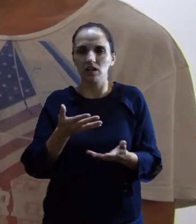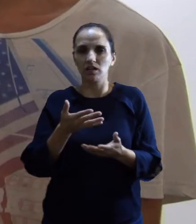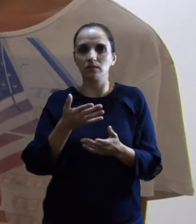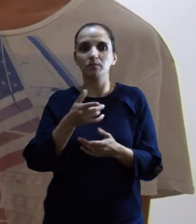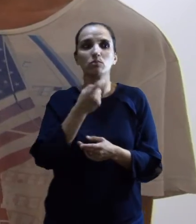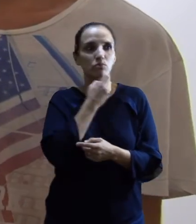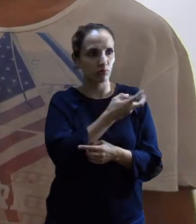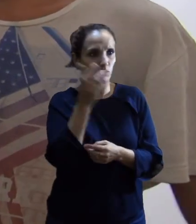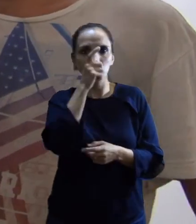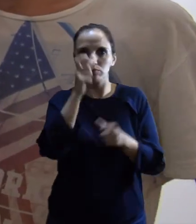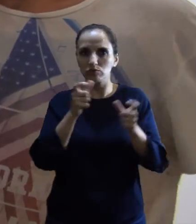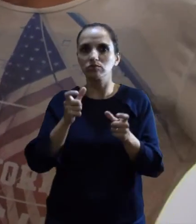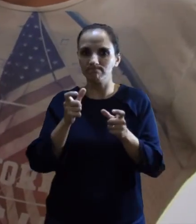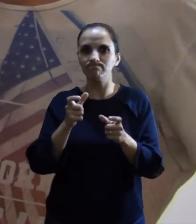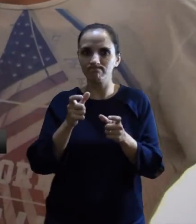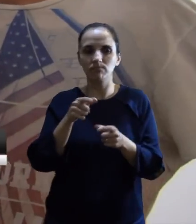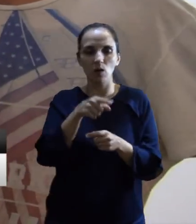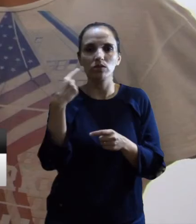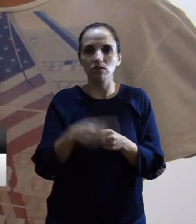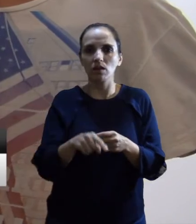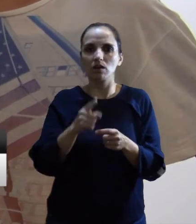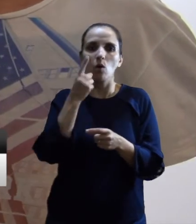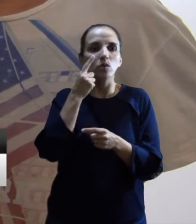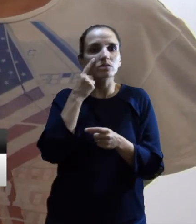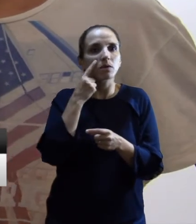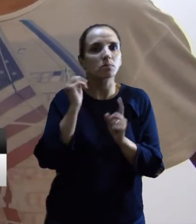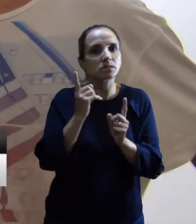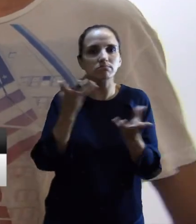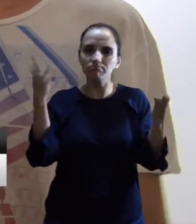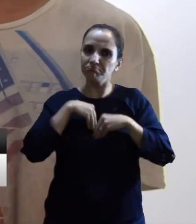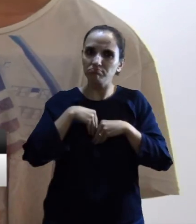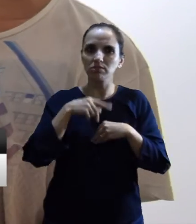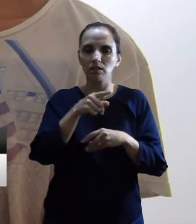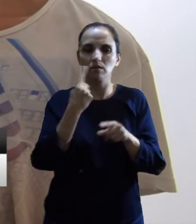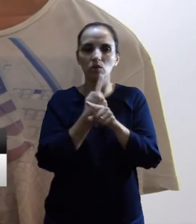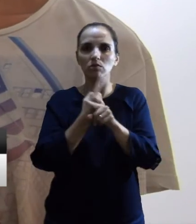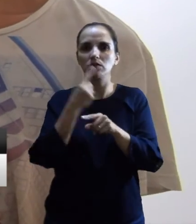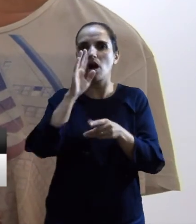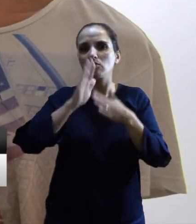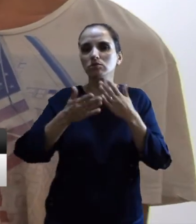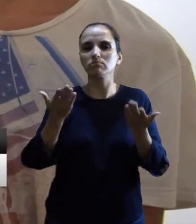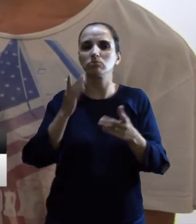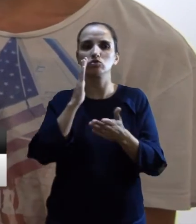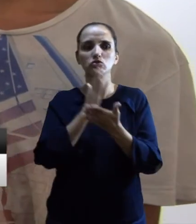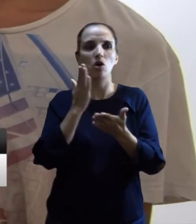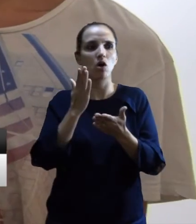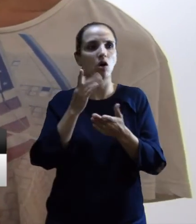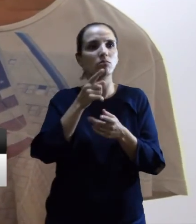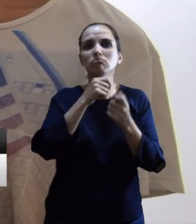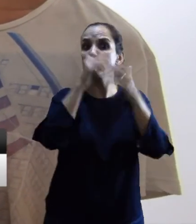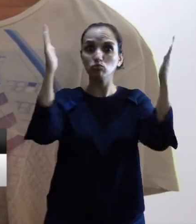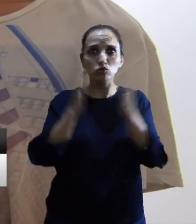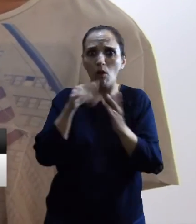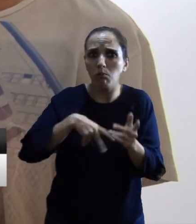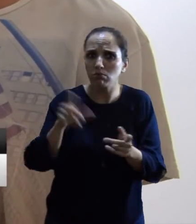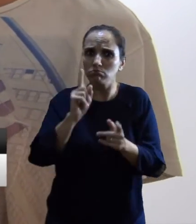falar. Muita gente tem que agarrar com conhecimento destas coisas que passam não só aqui,